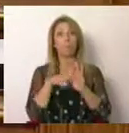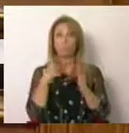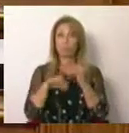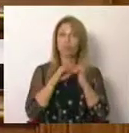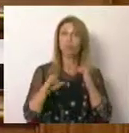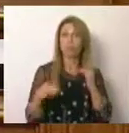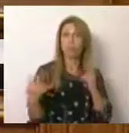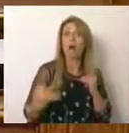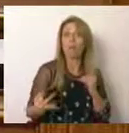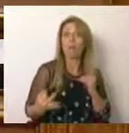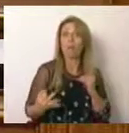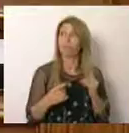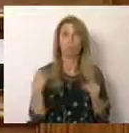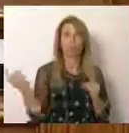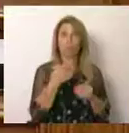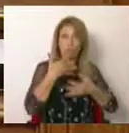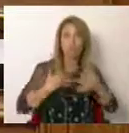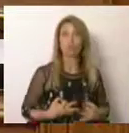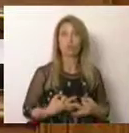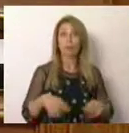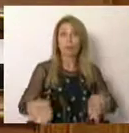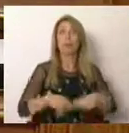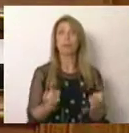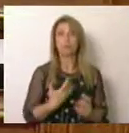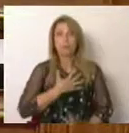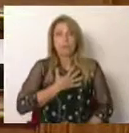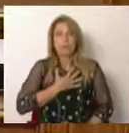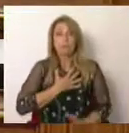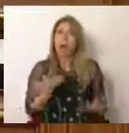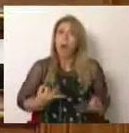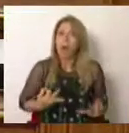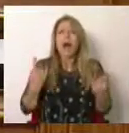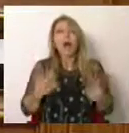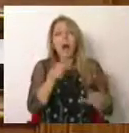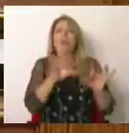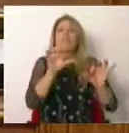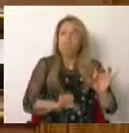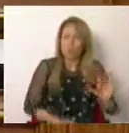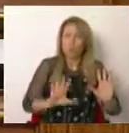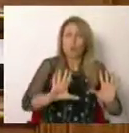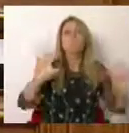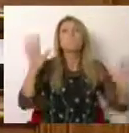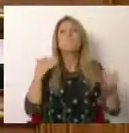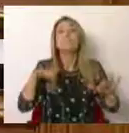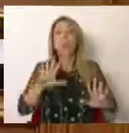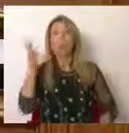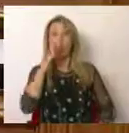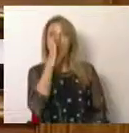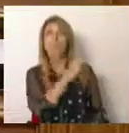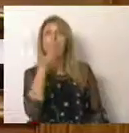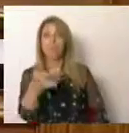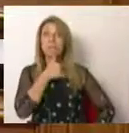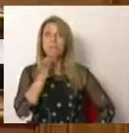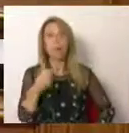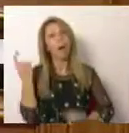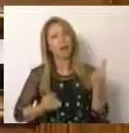sustentabilidade é caro, acho eu, aos discursos de todos os partidos. Aos discursos. Depois, quando se trata da prática e da tomada de decisões, muitas vezes as coisas não